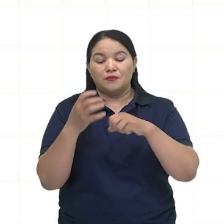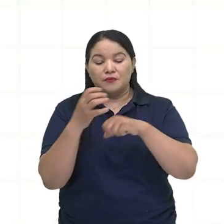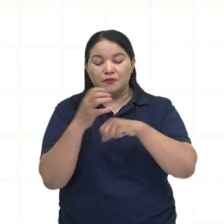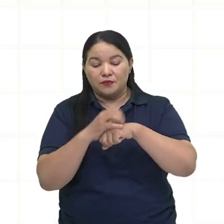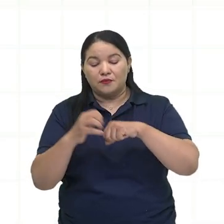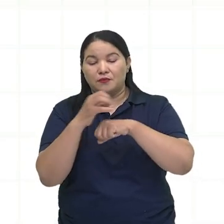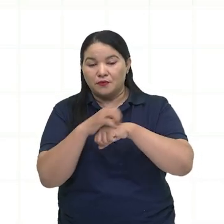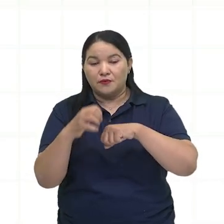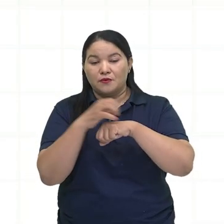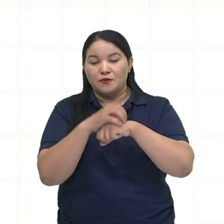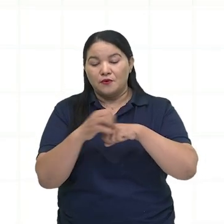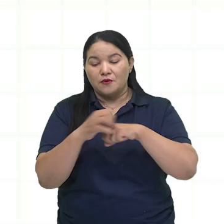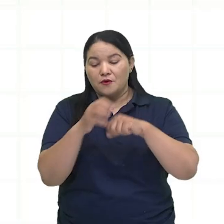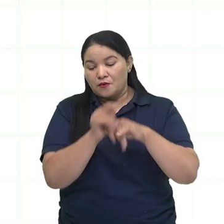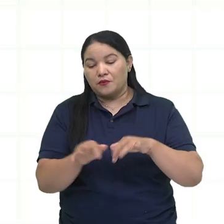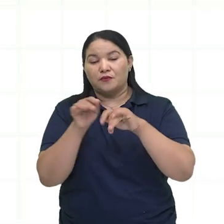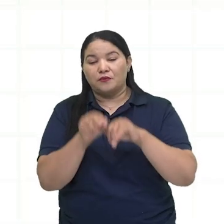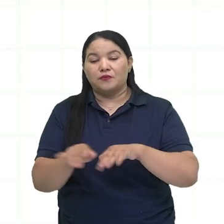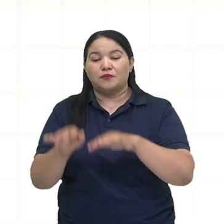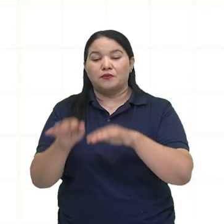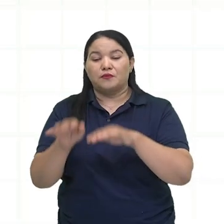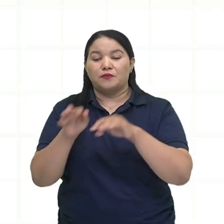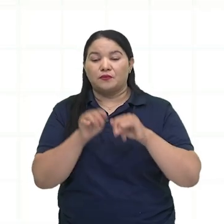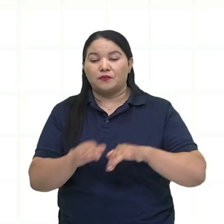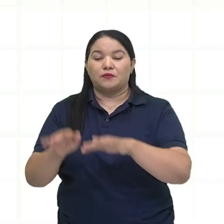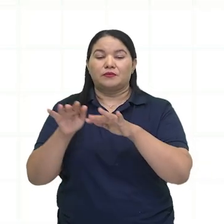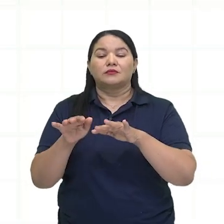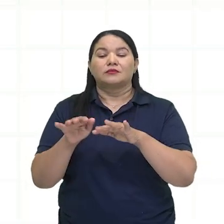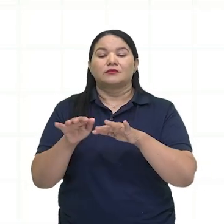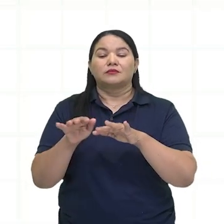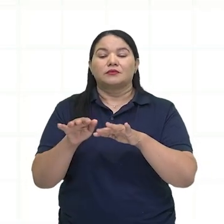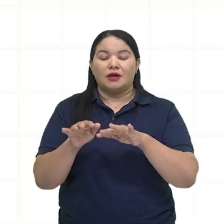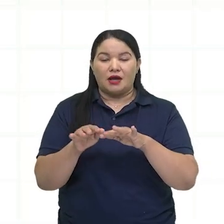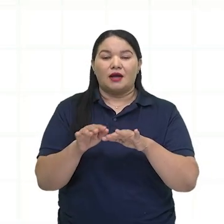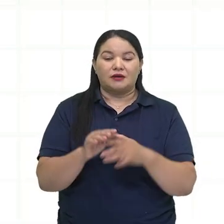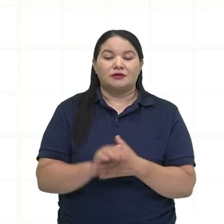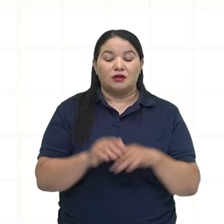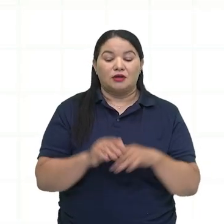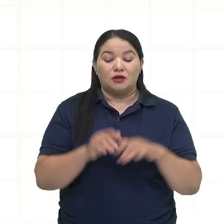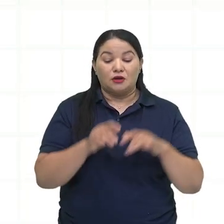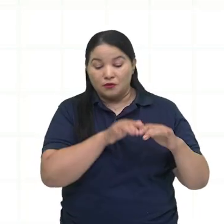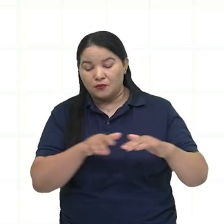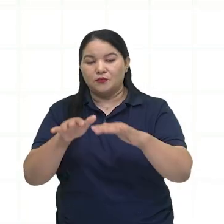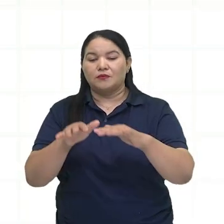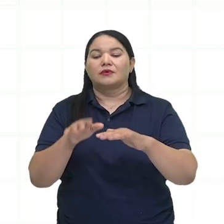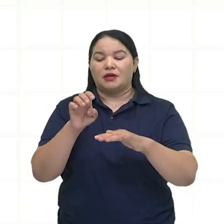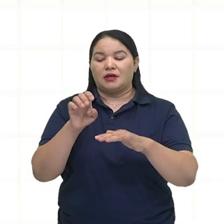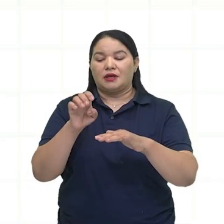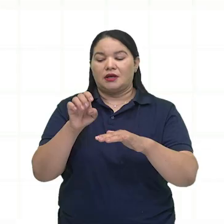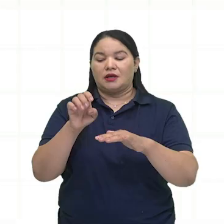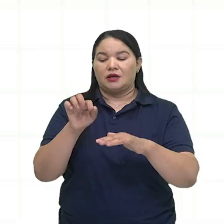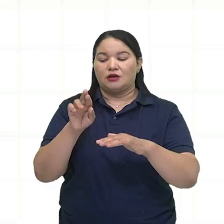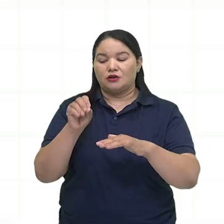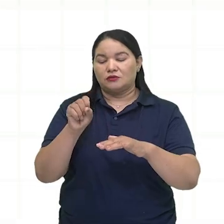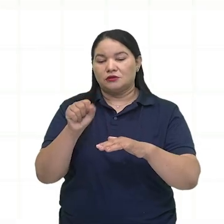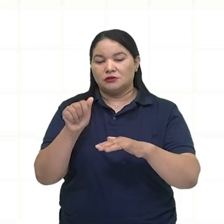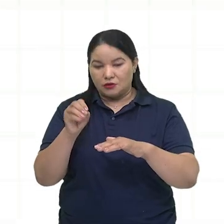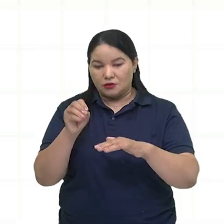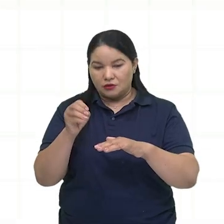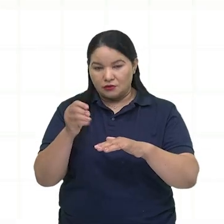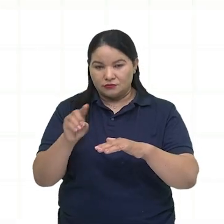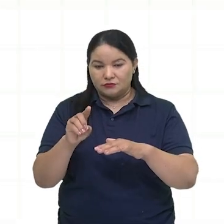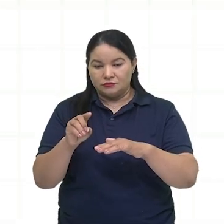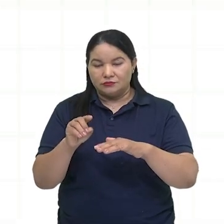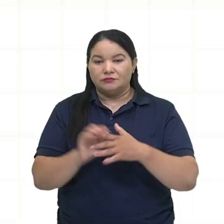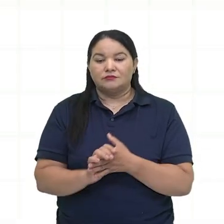se deslocam é que é a erosão, certo? O intemperismo, ele vai estar associado